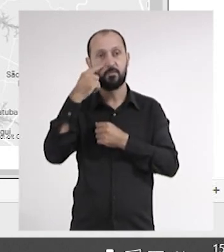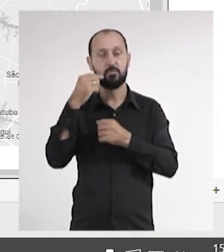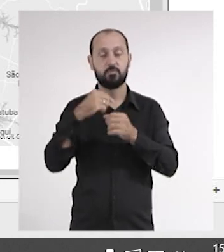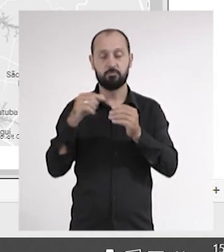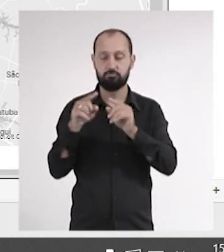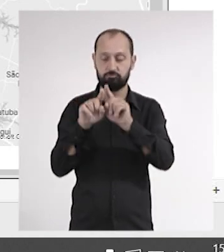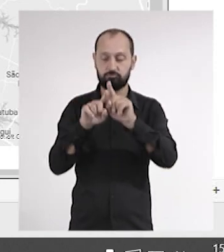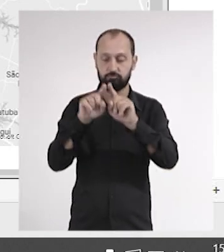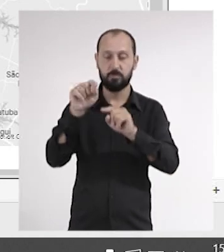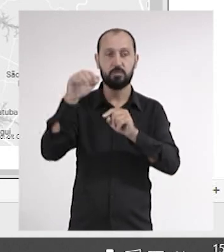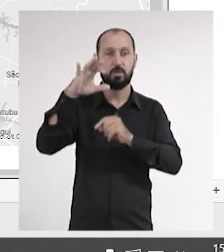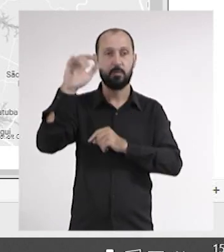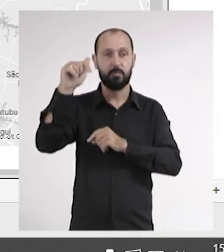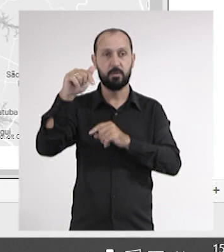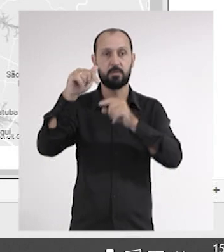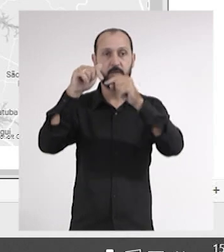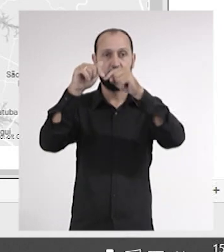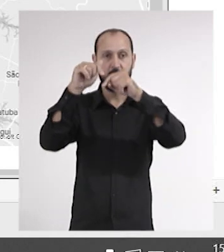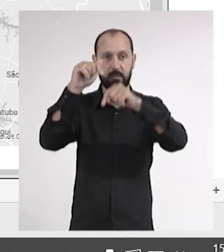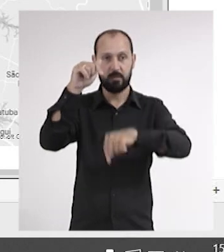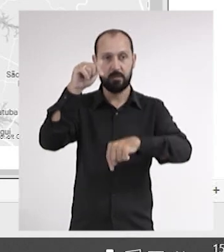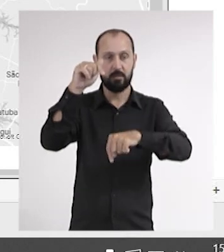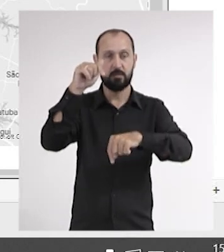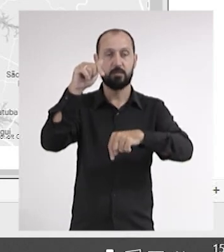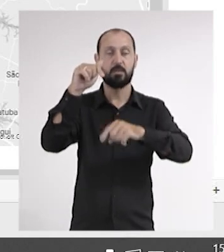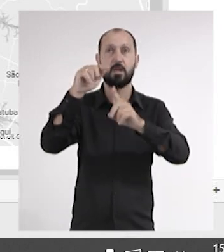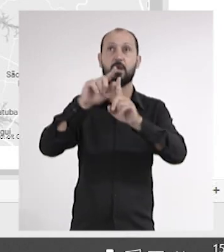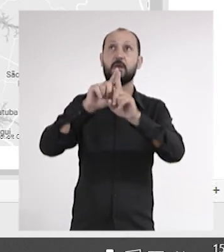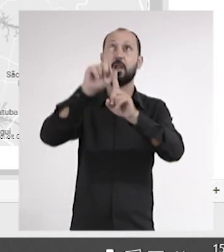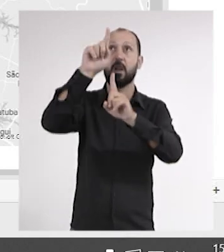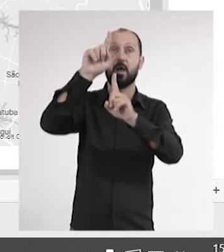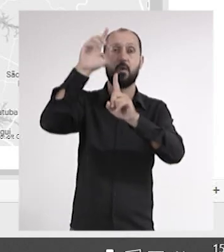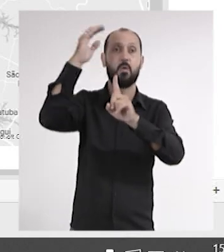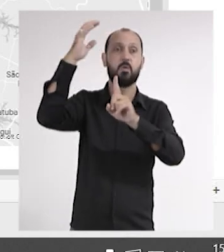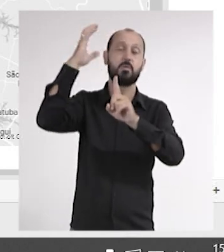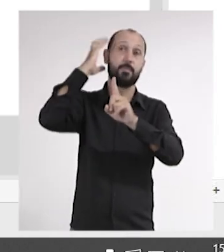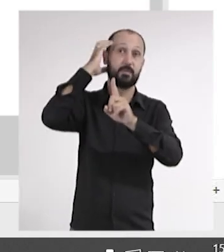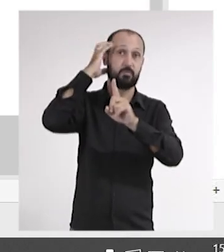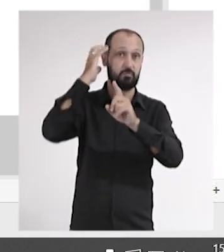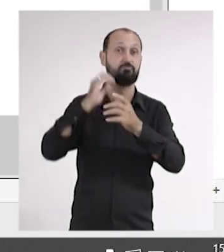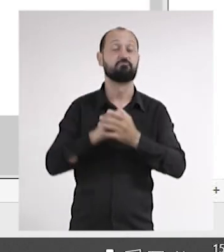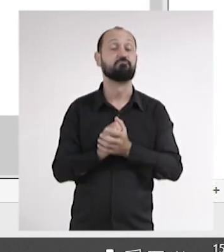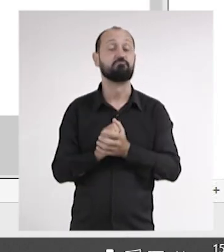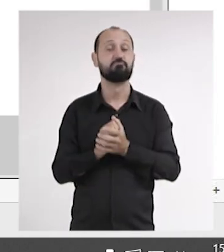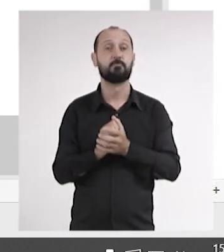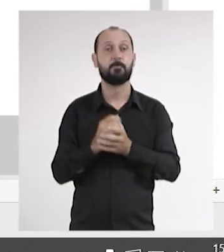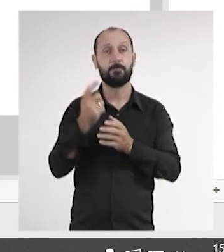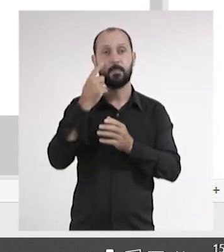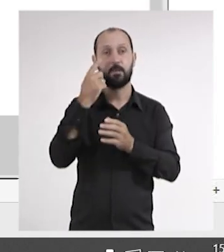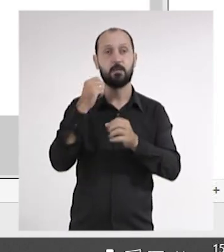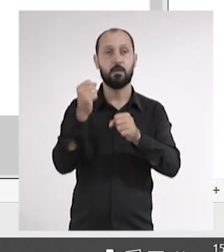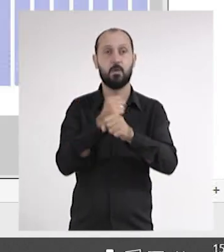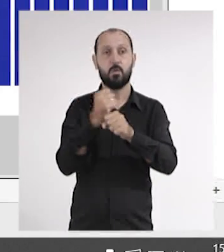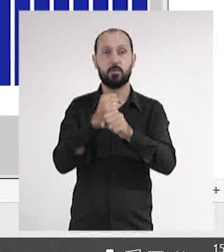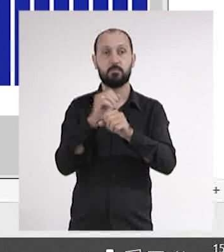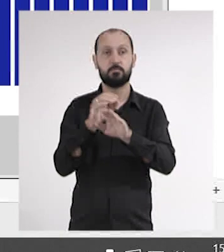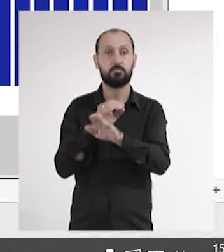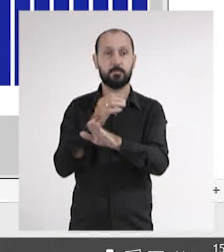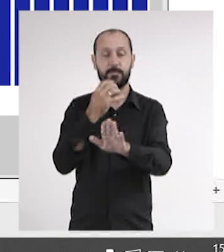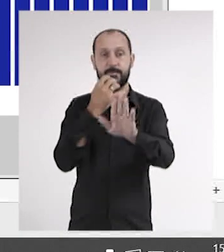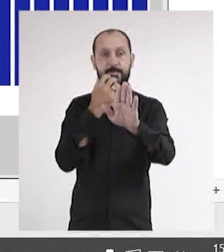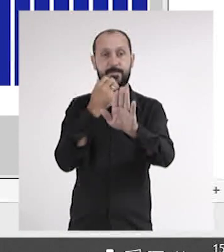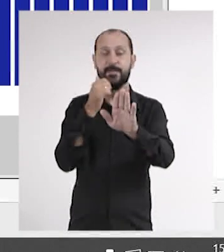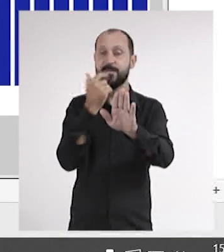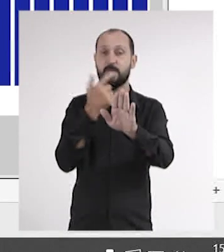trecho, né, de Campo Grande até a divisa com o Mato Grosso. E também faixas adicionais, né, nos casos em que não